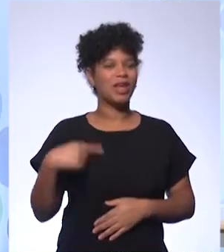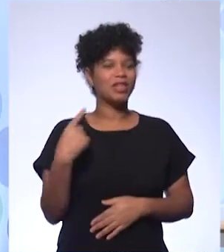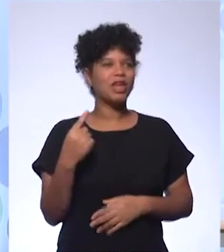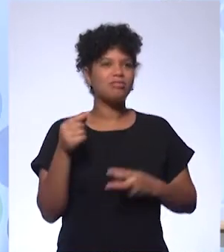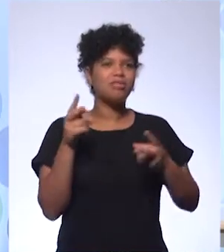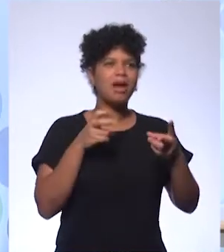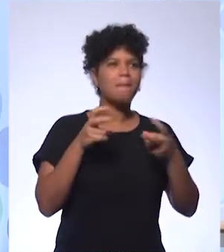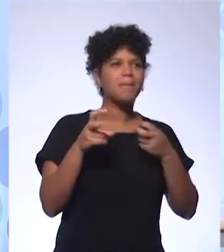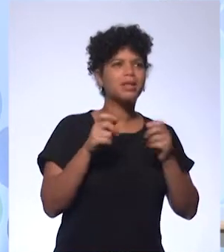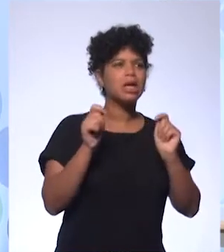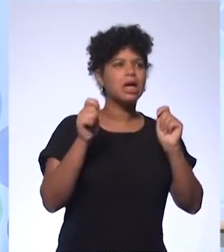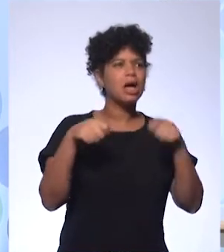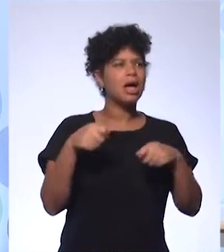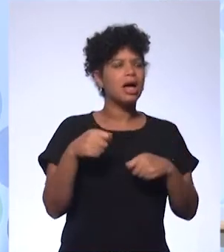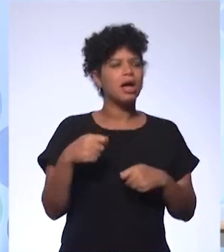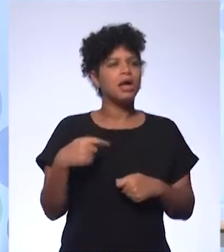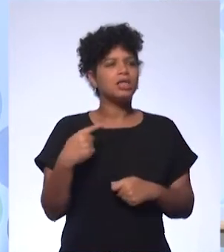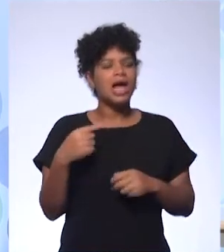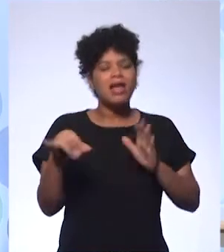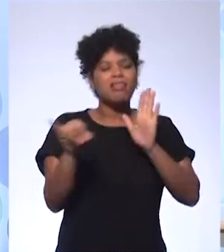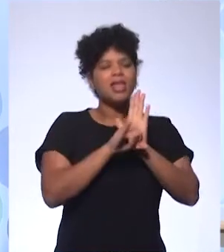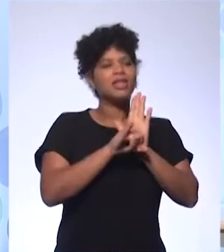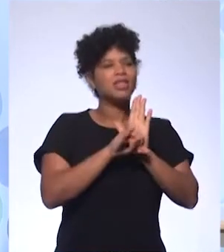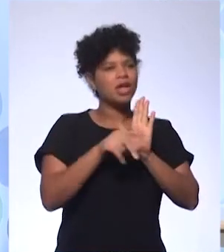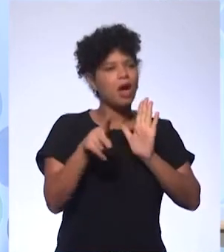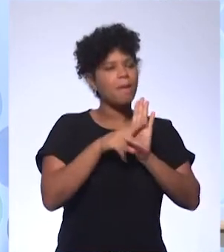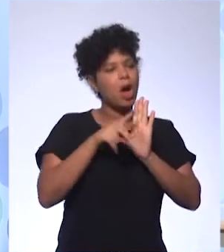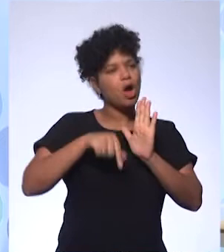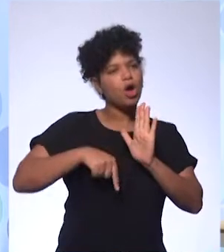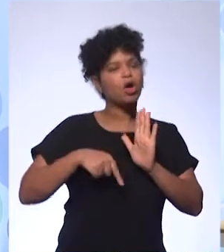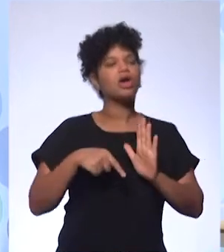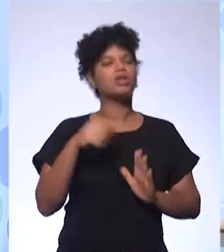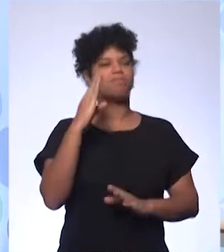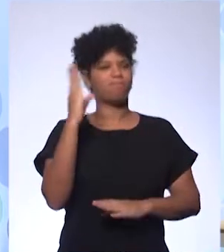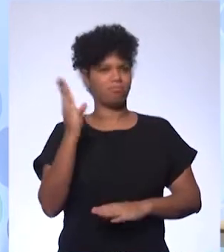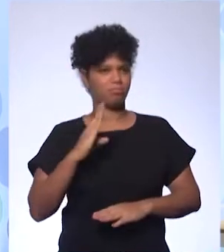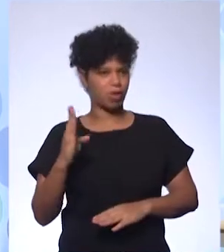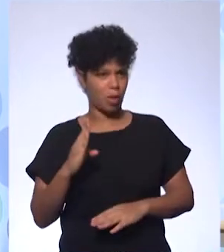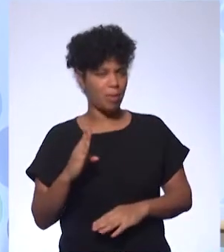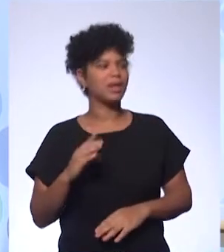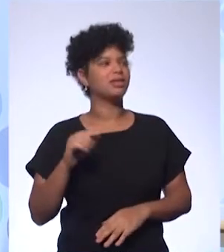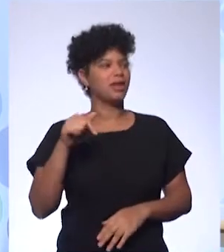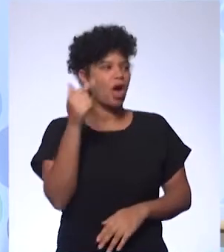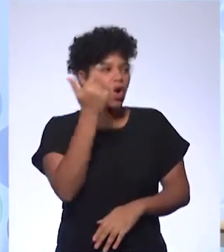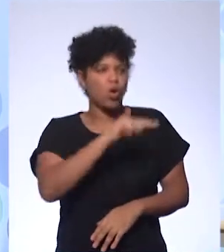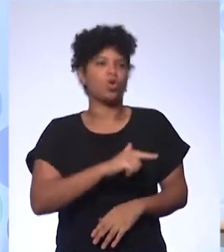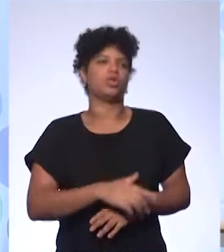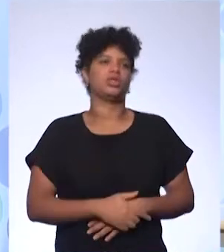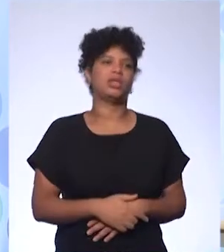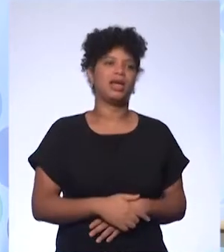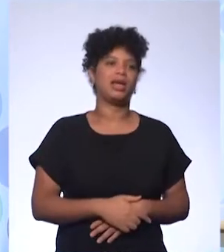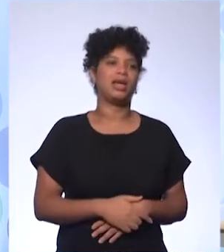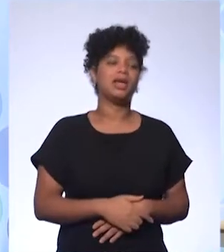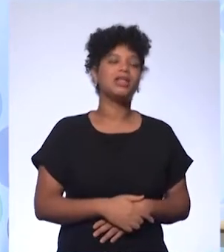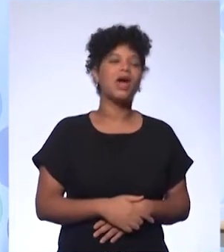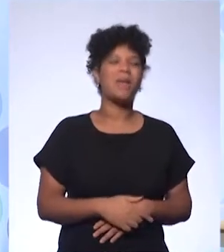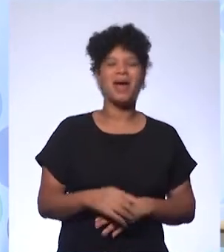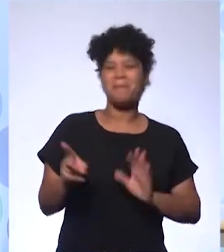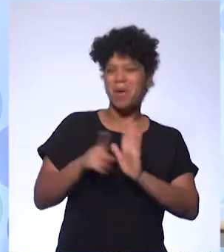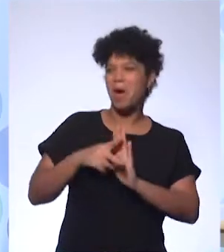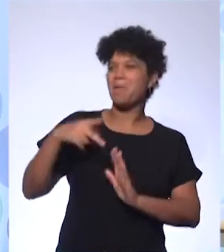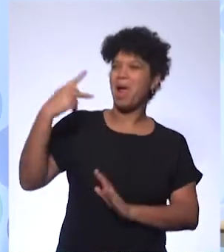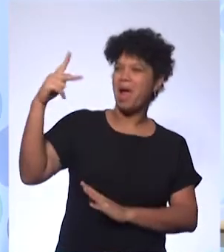uma busca, né, de uma identidade artística nacional, tipicamente nacional. Então, abolindo aí essa